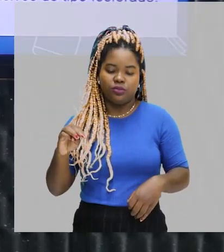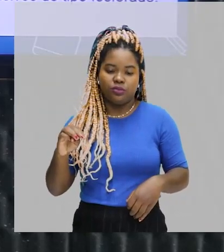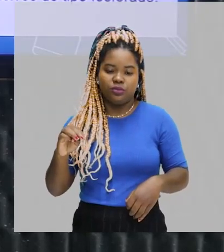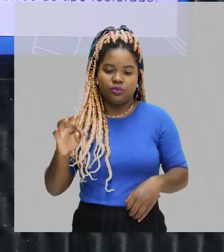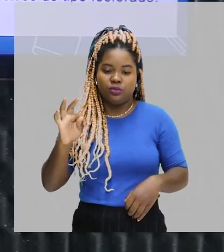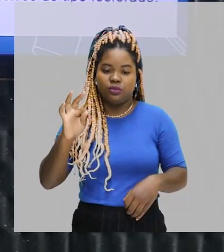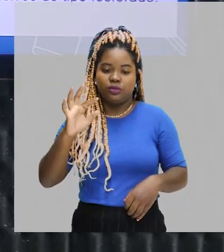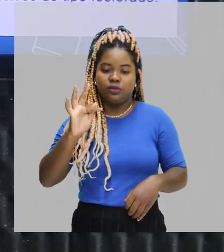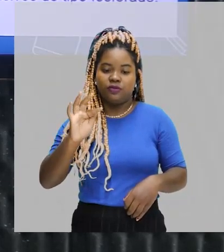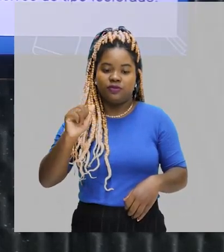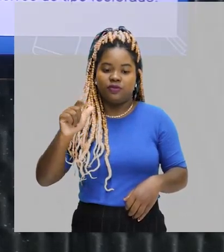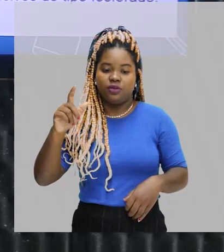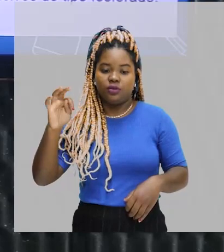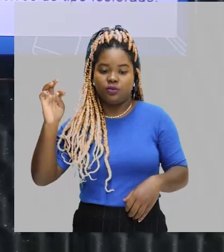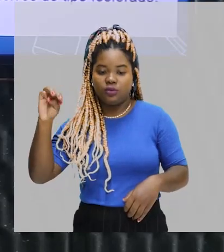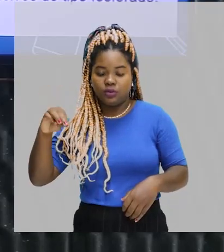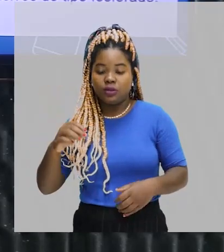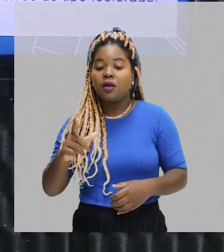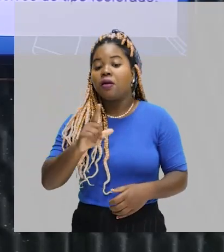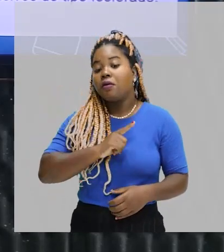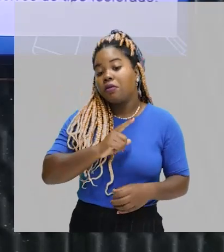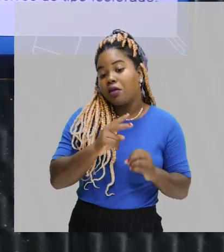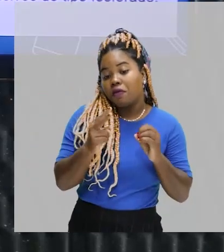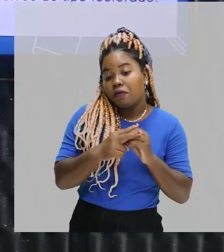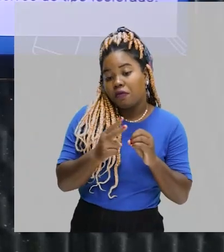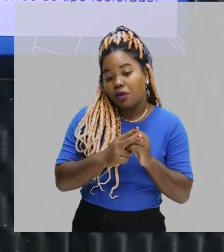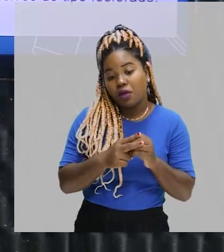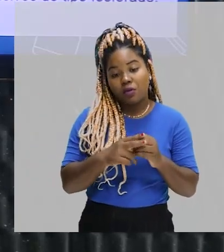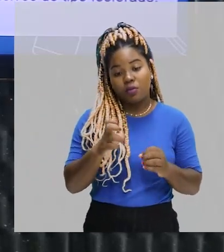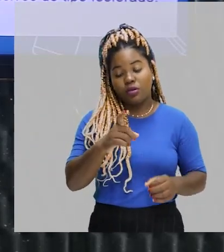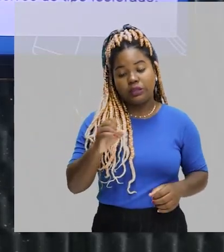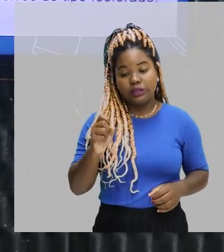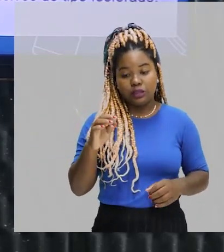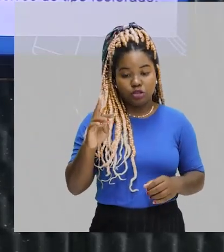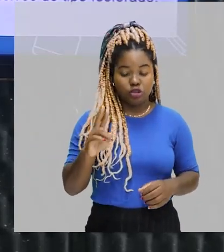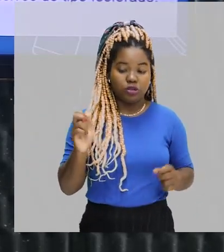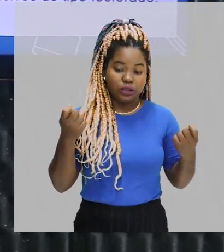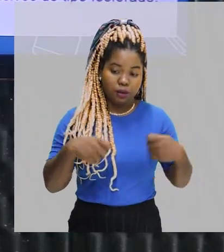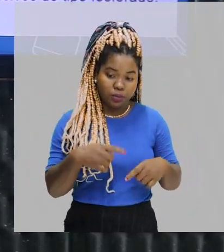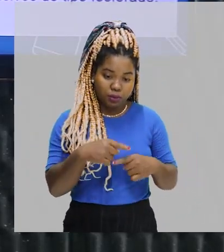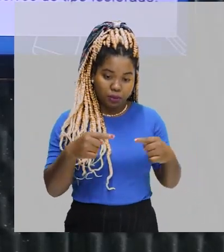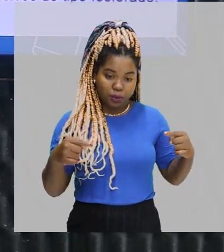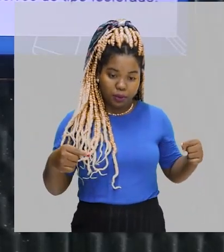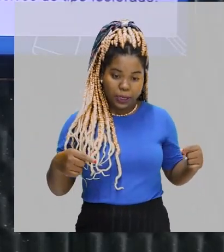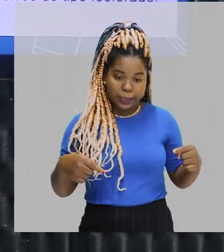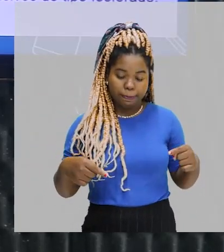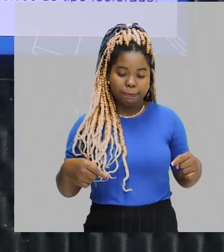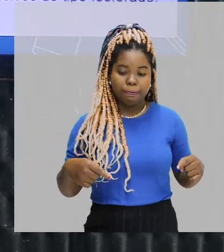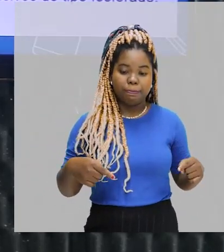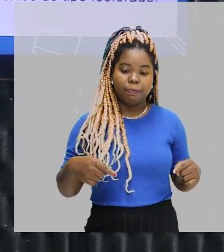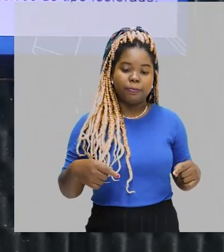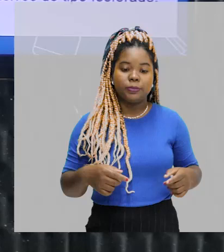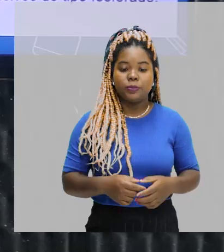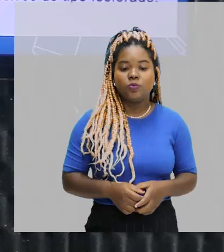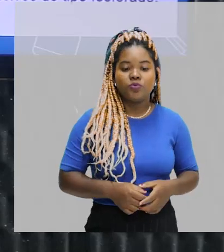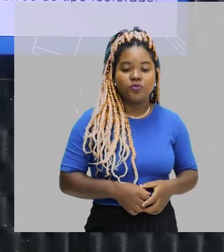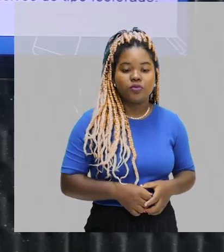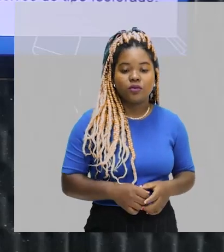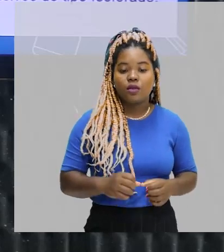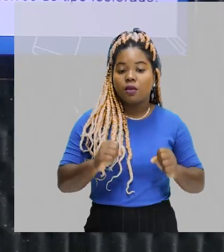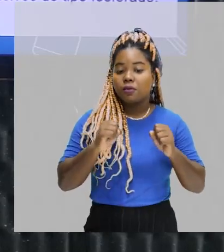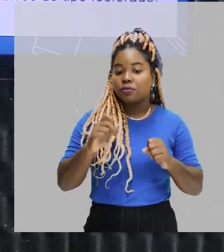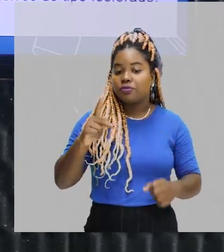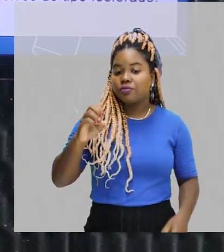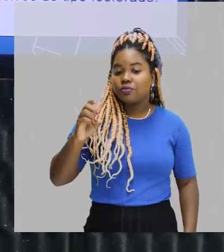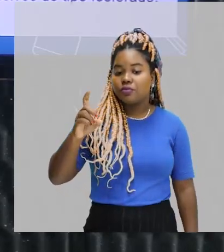As demais, ó, existem, o verbo existir pode variar, né? Existem tipos de inseticidas, podem provocar o